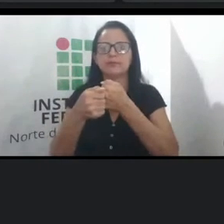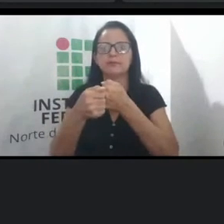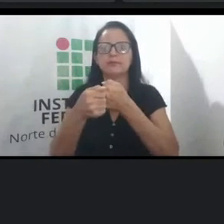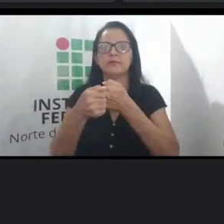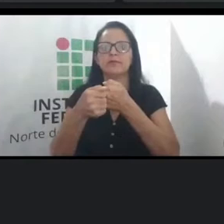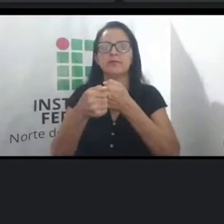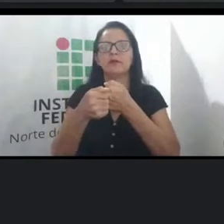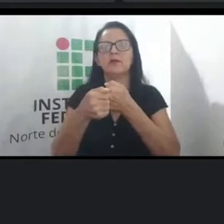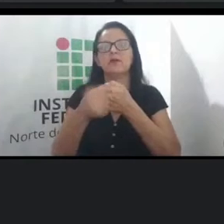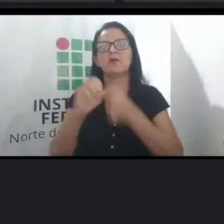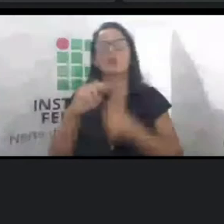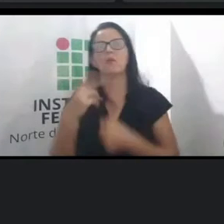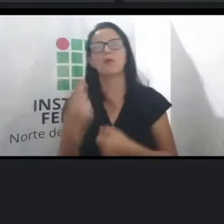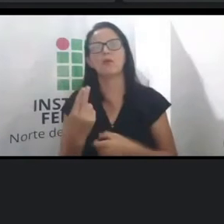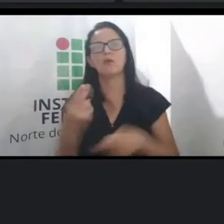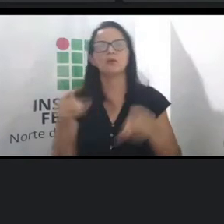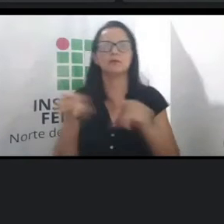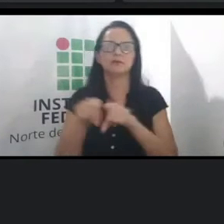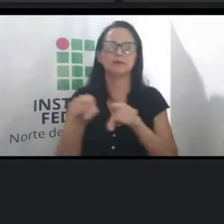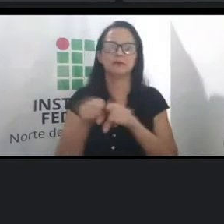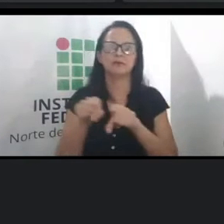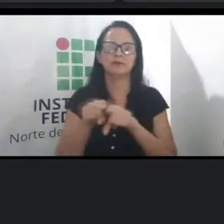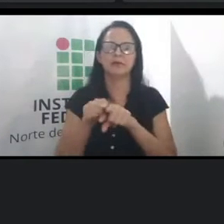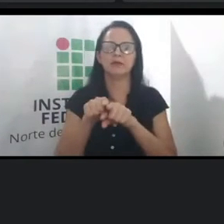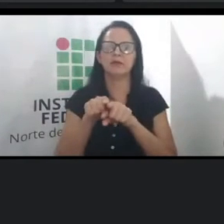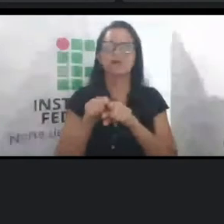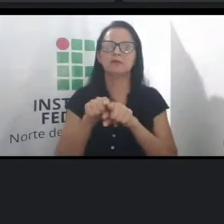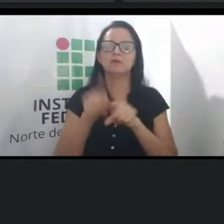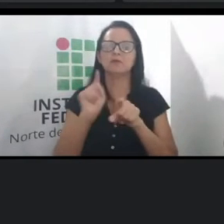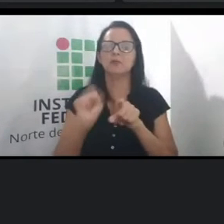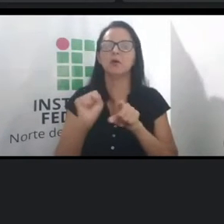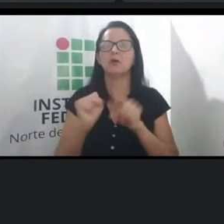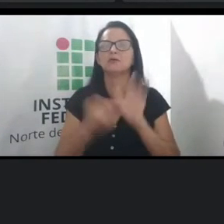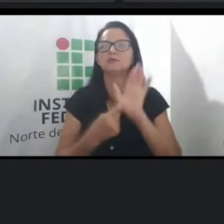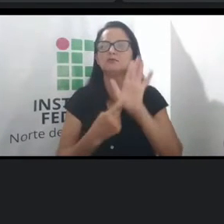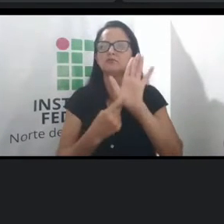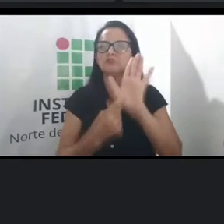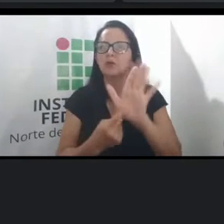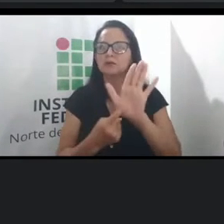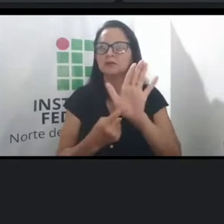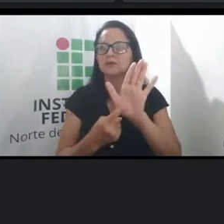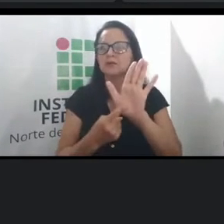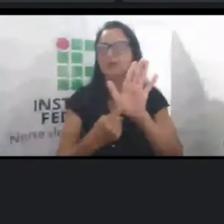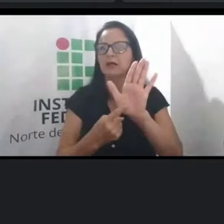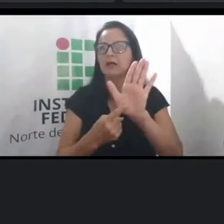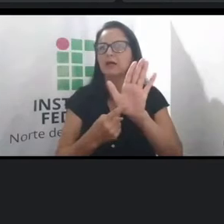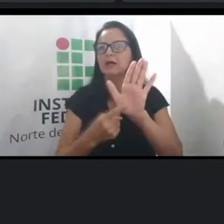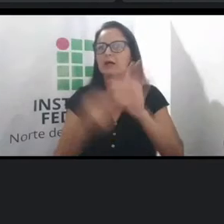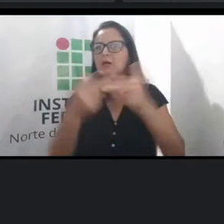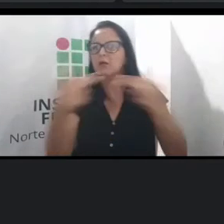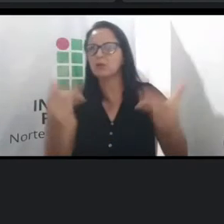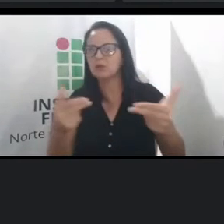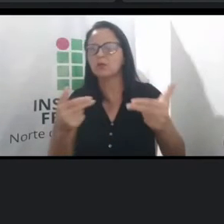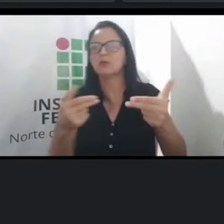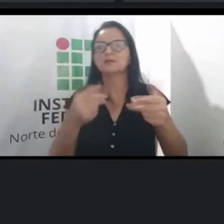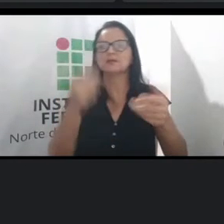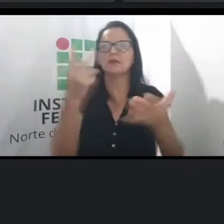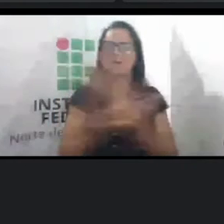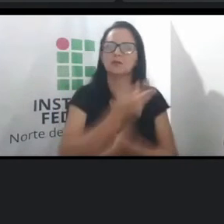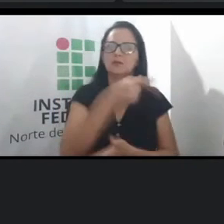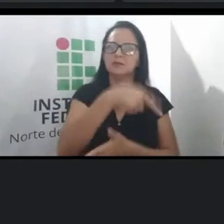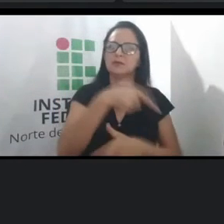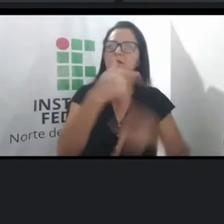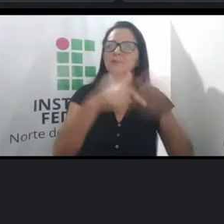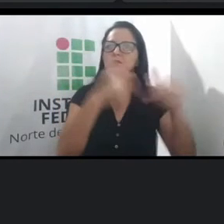sinalizar que há algo sendo feito no local para que não venha curiosos adentrar nesse local não controlado.